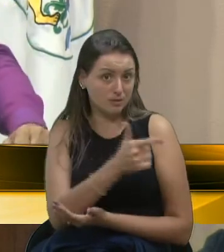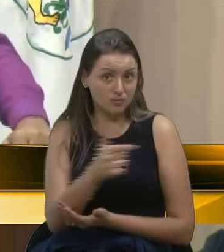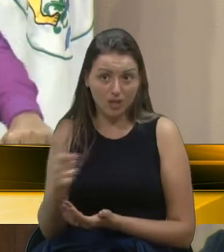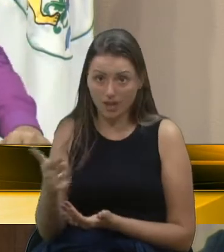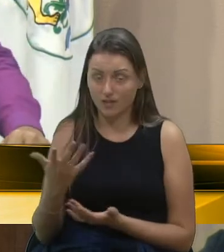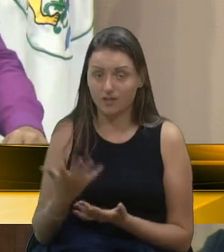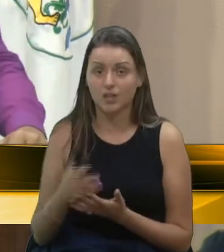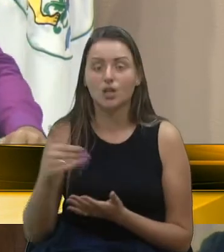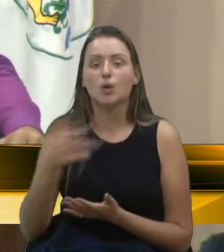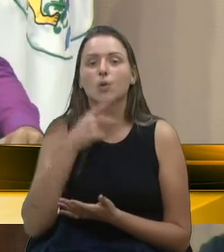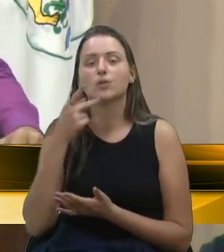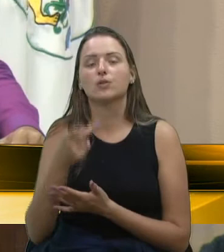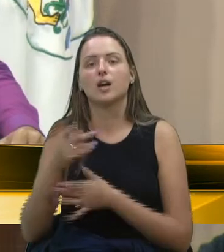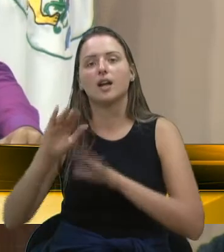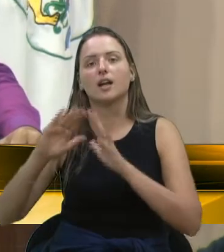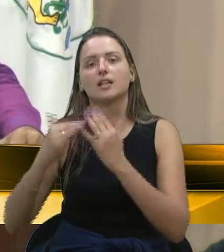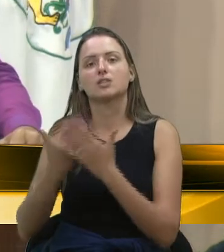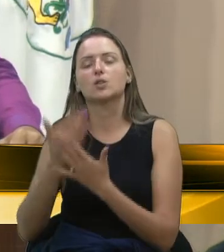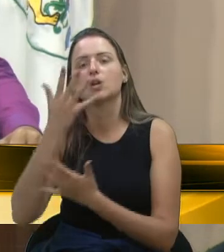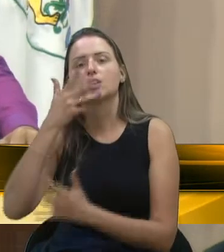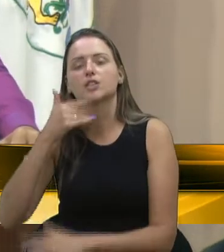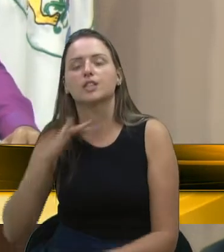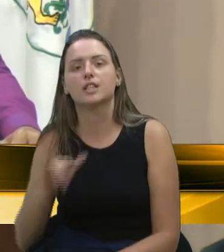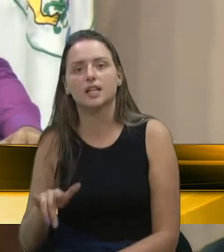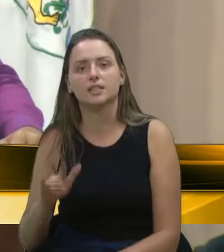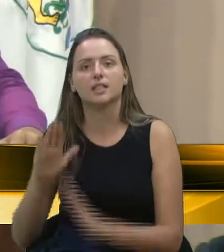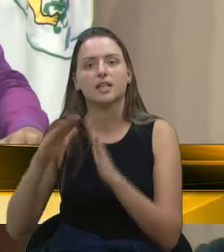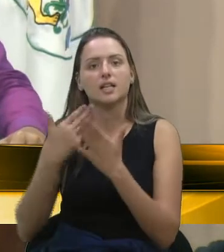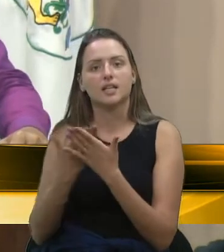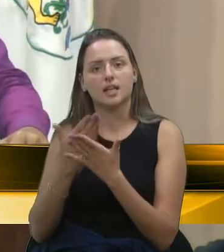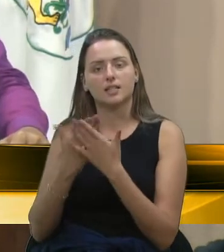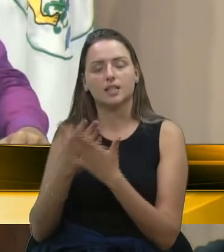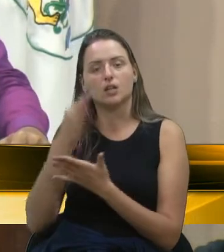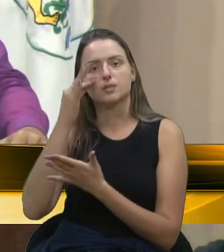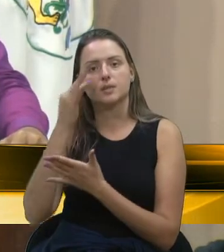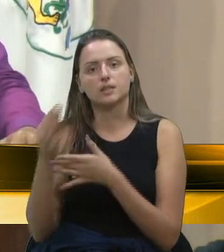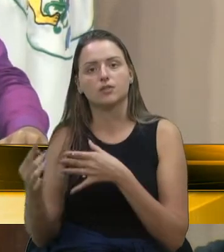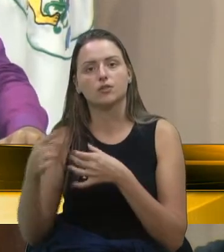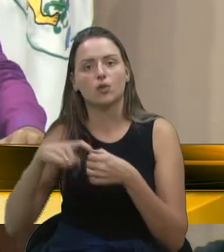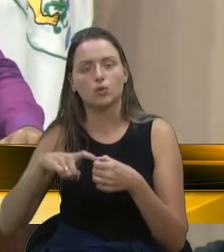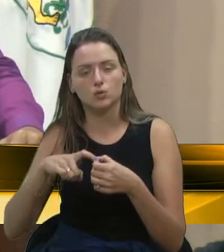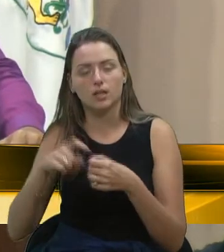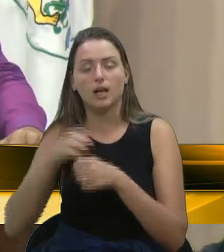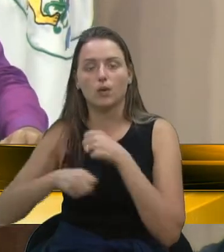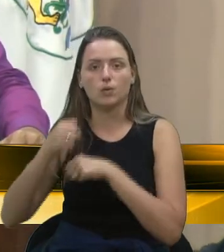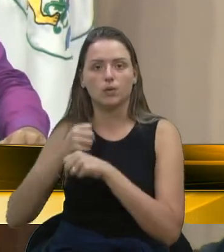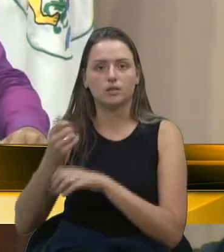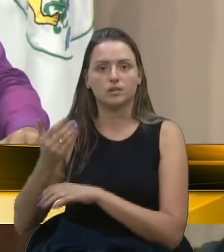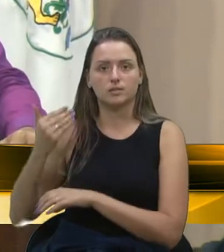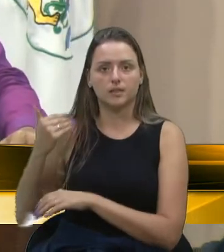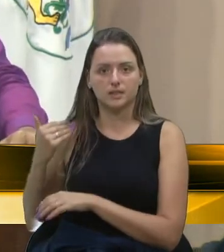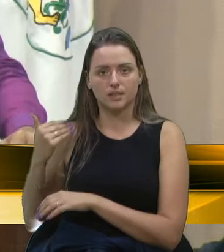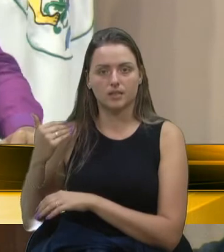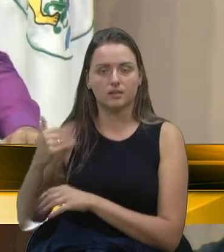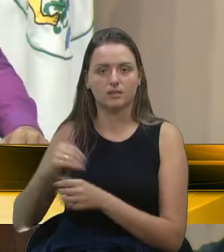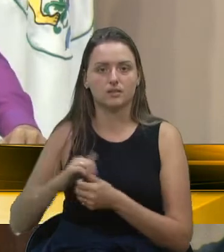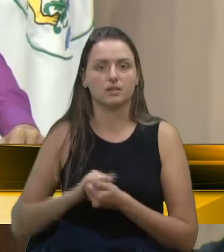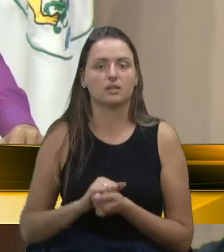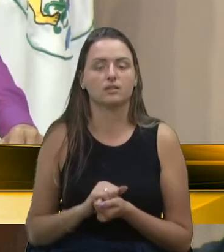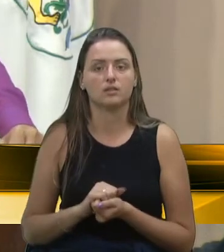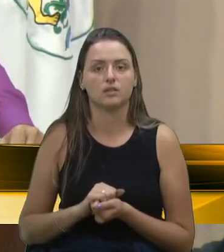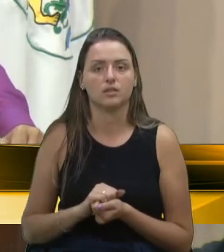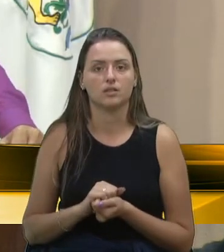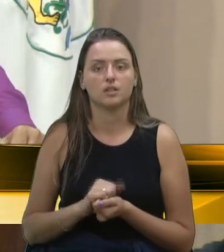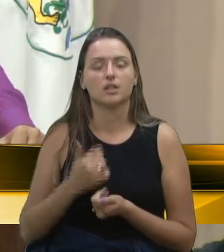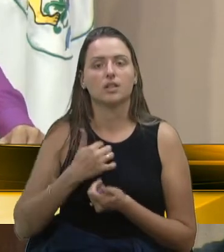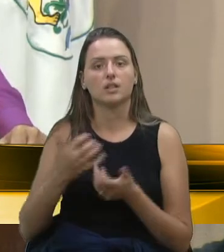gente fala da educação infantil aqui em Caxias, que as aulas presenciais voltaram lá no ano passado. Voltaram. Eu quero saber se